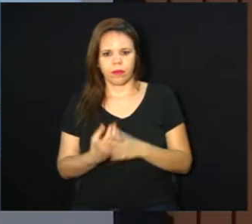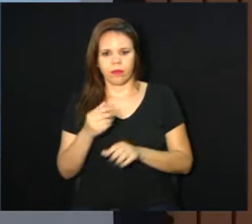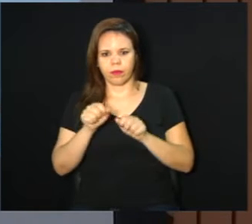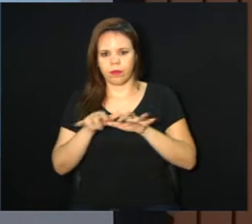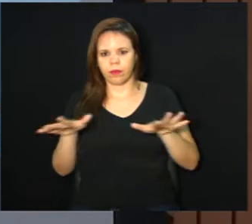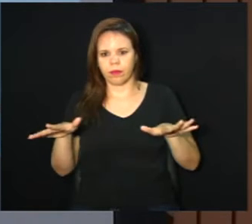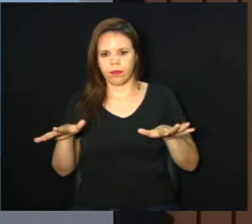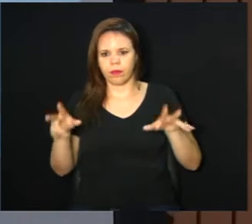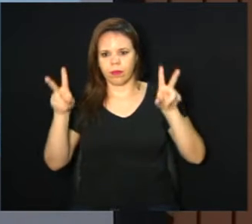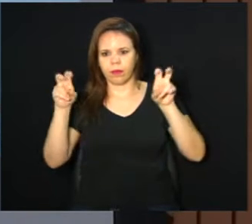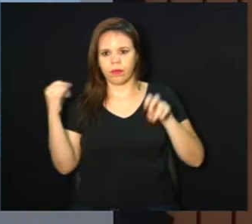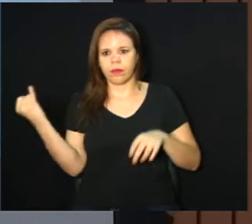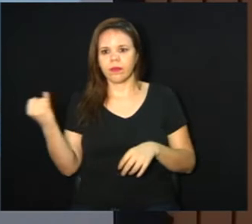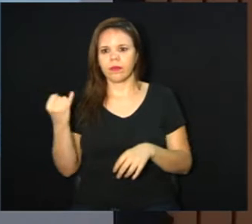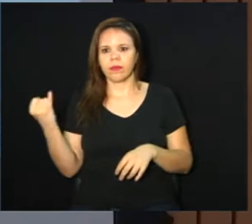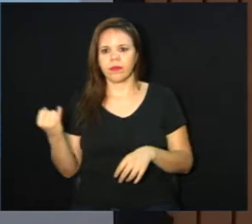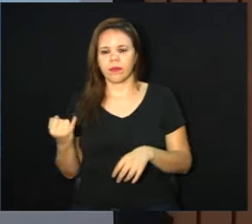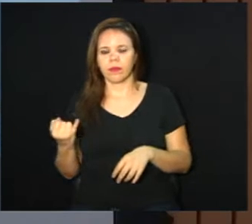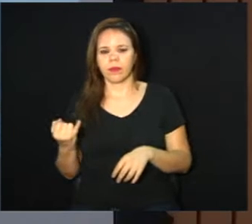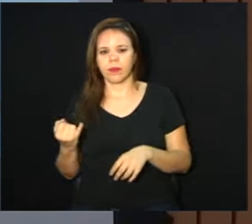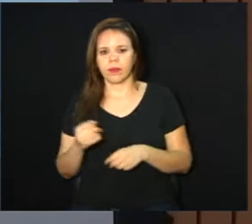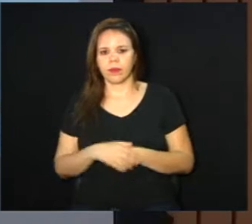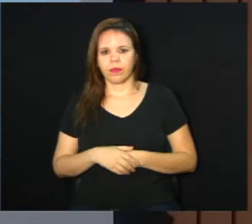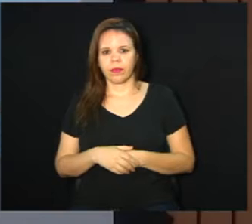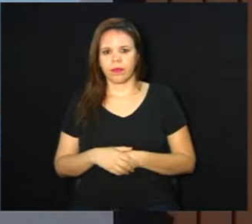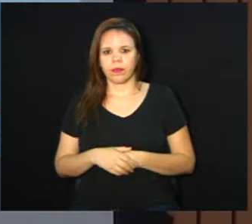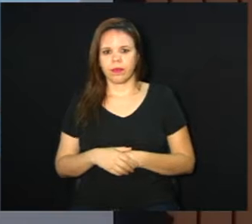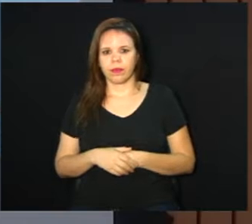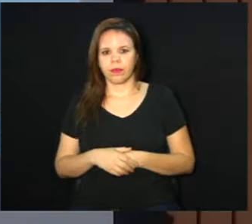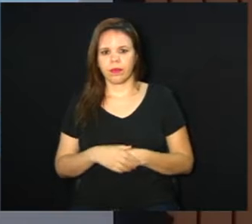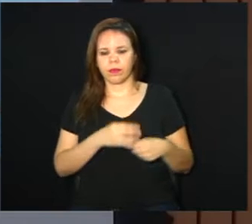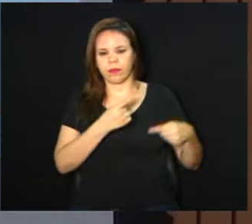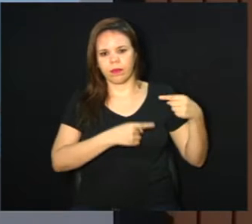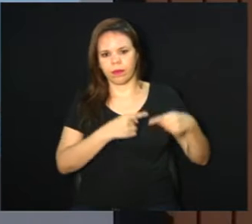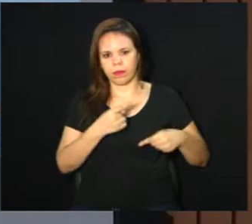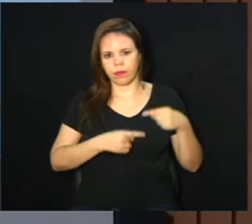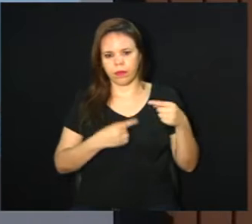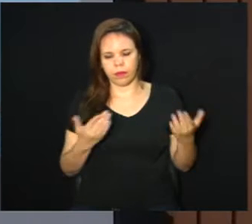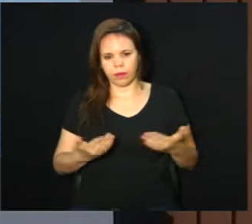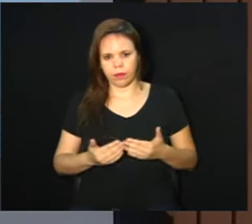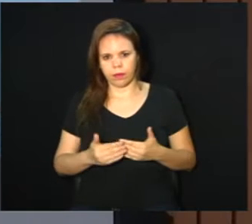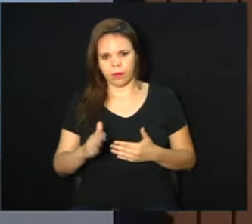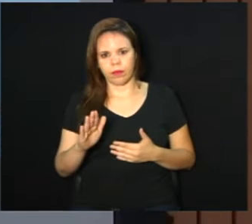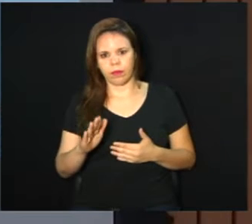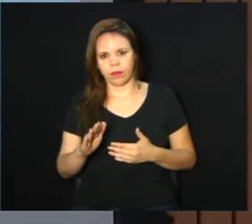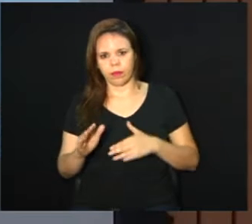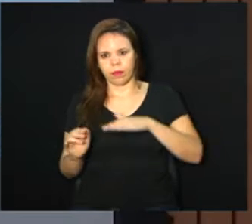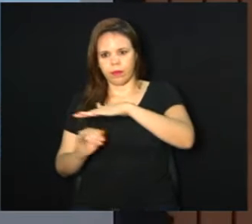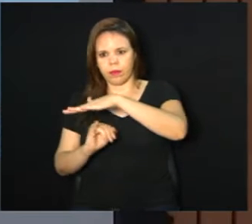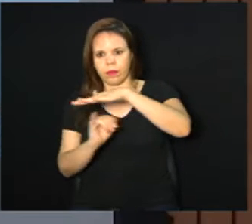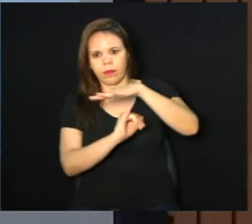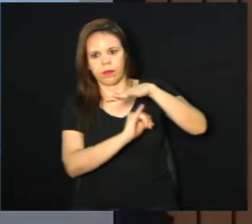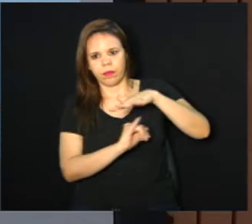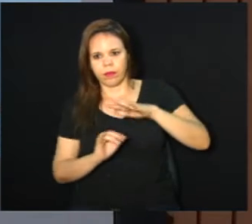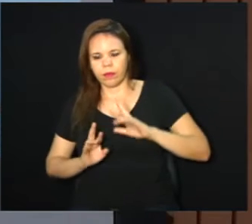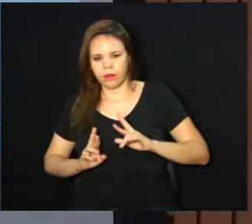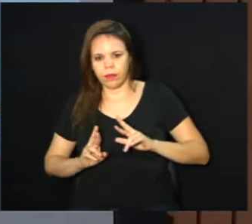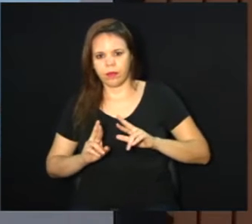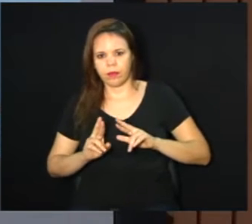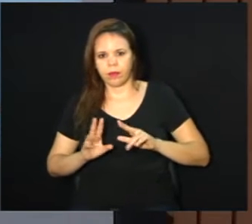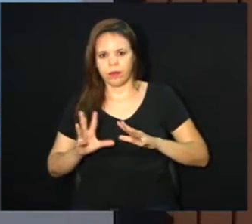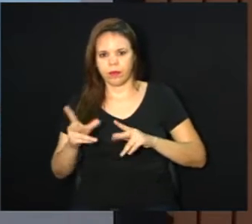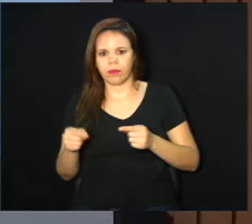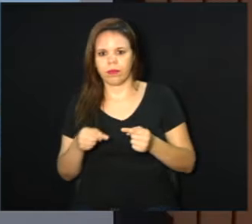tema tão relevante, tão em alta, que está sendo discutido até atualmente pelas entidades do setor, mas